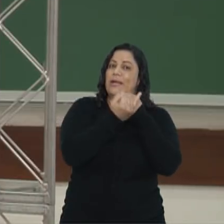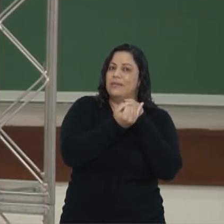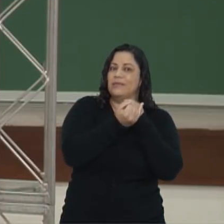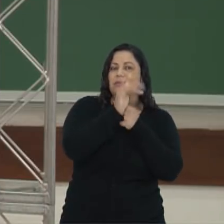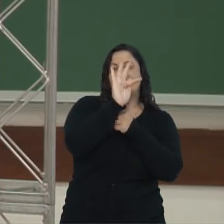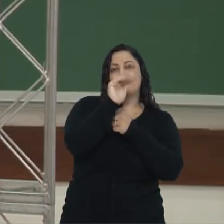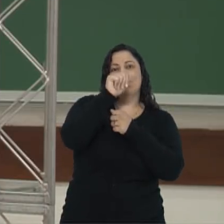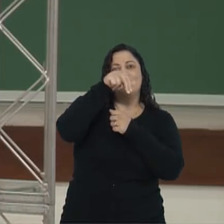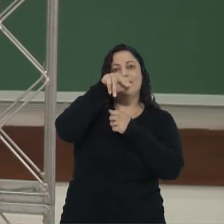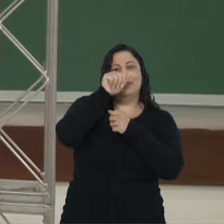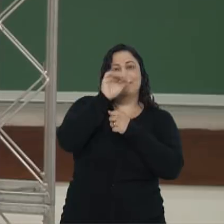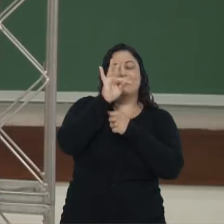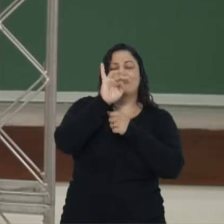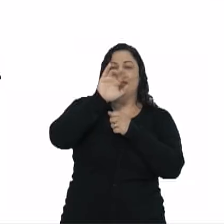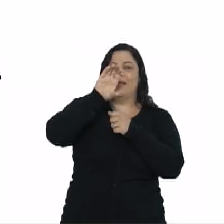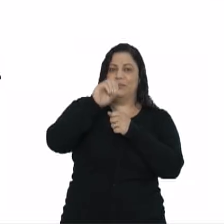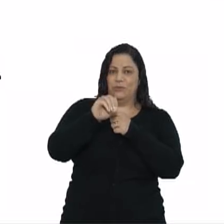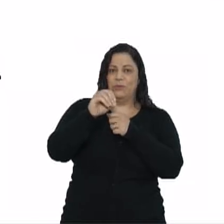você responda e a gente volta.